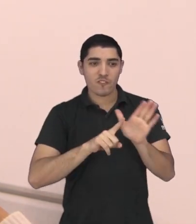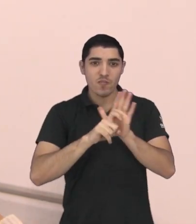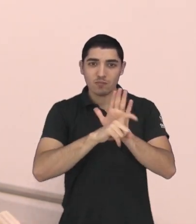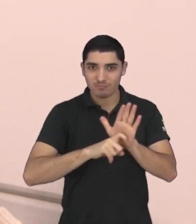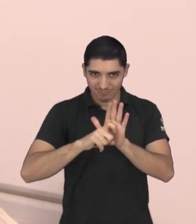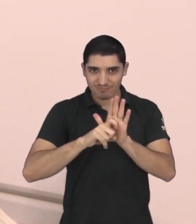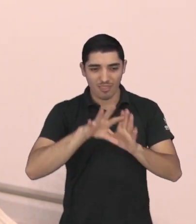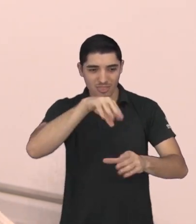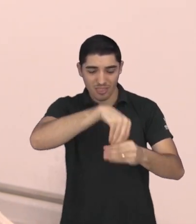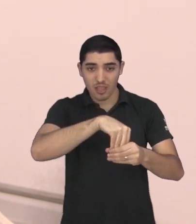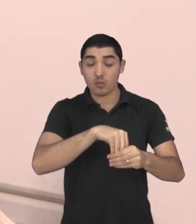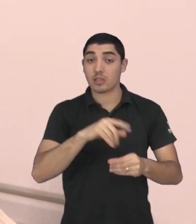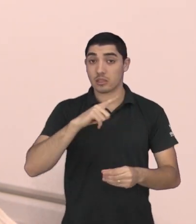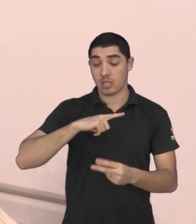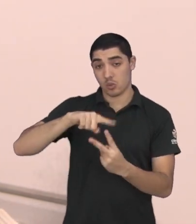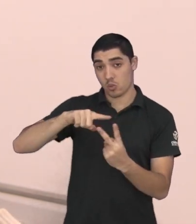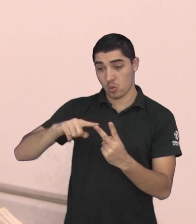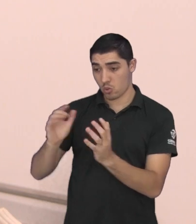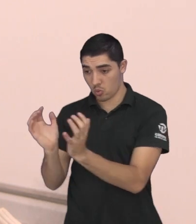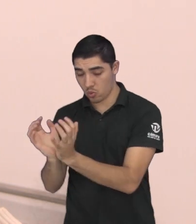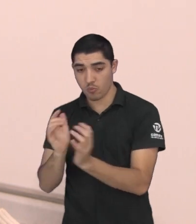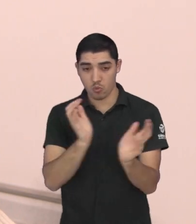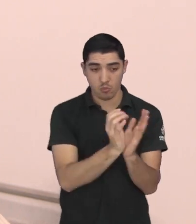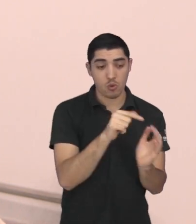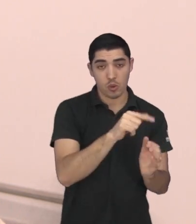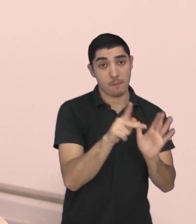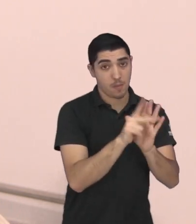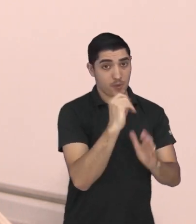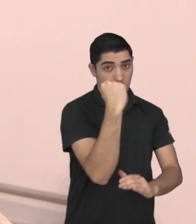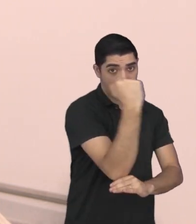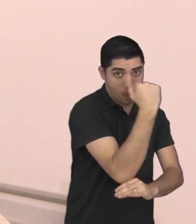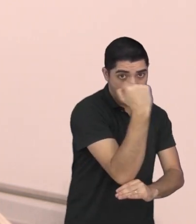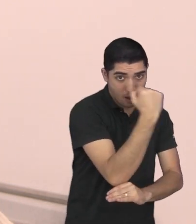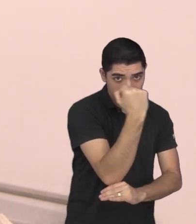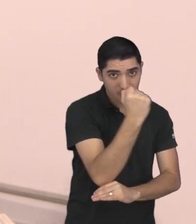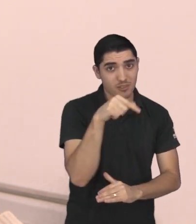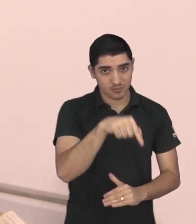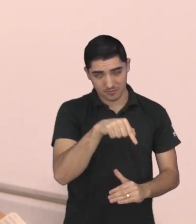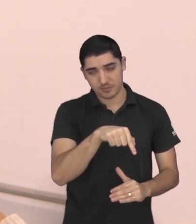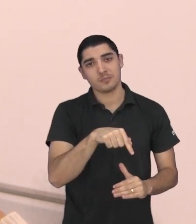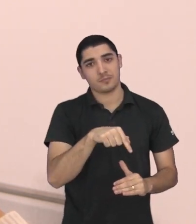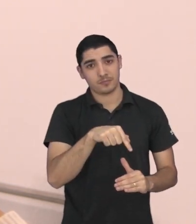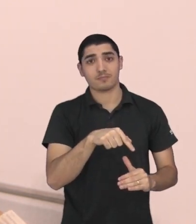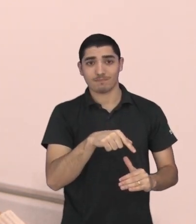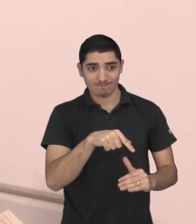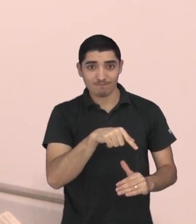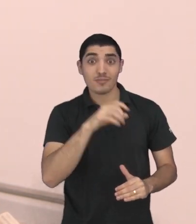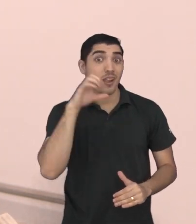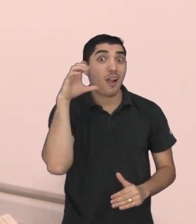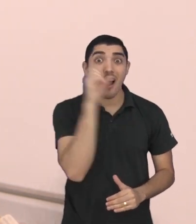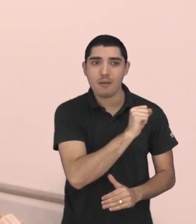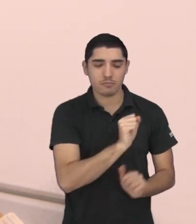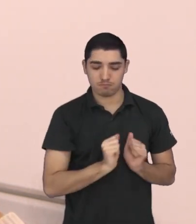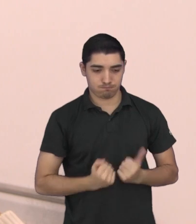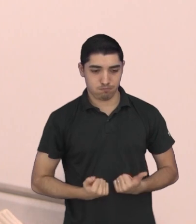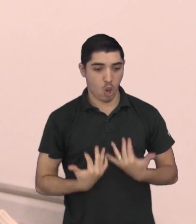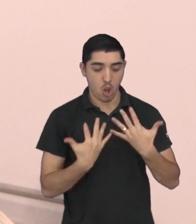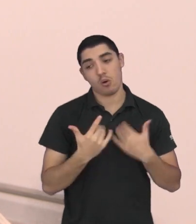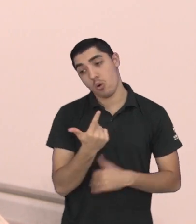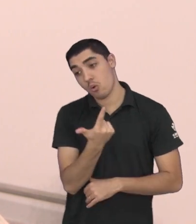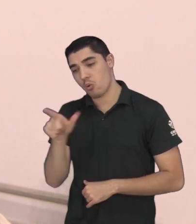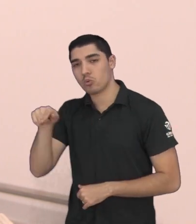não consegue trabalhar sozinho aqui, né, quebrar esses ciclos de violência. E a gente tem, com